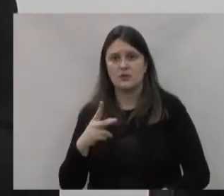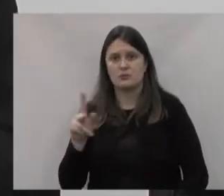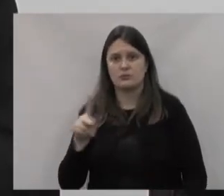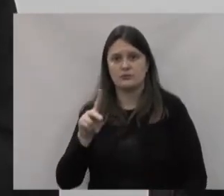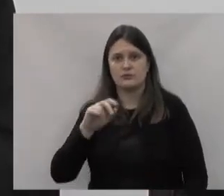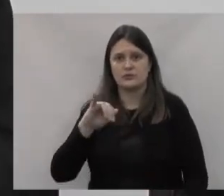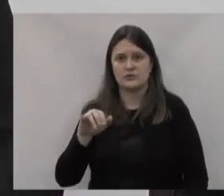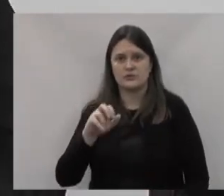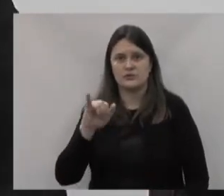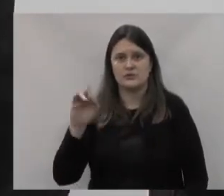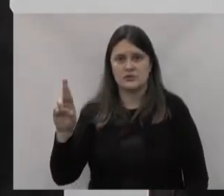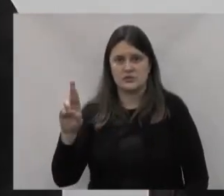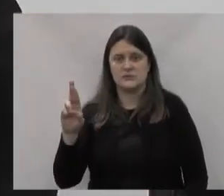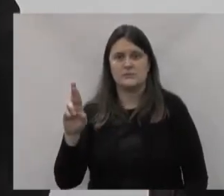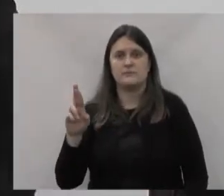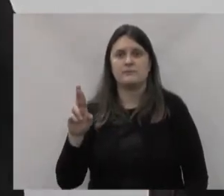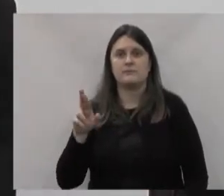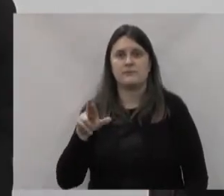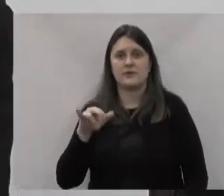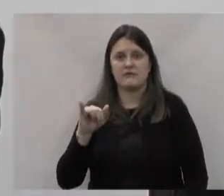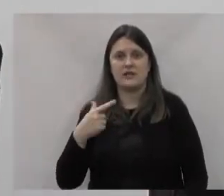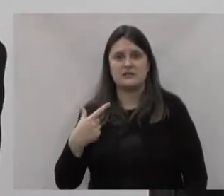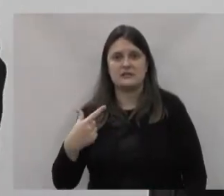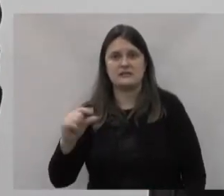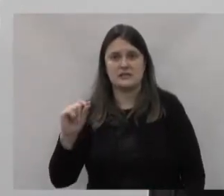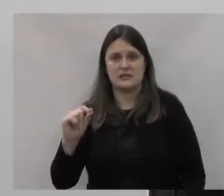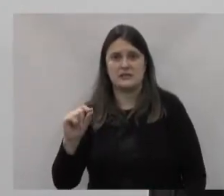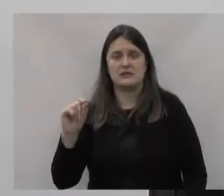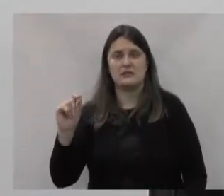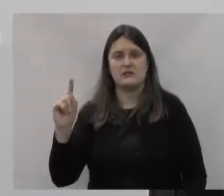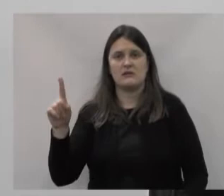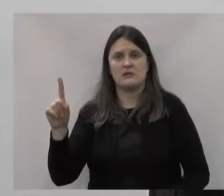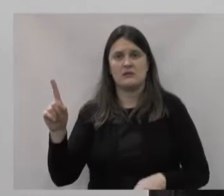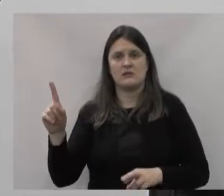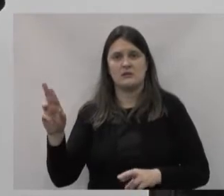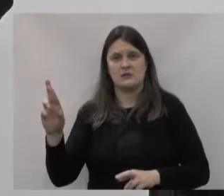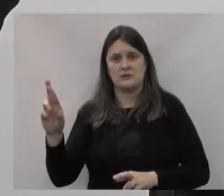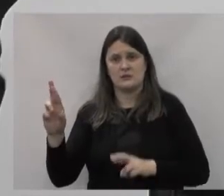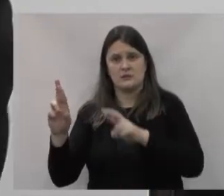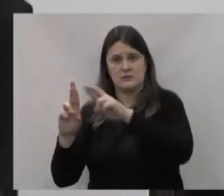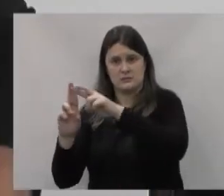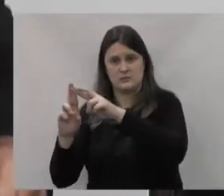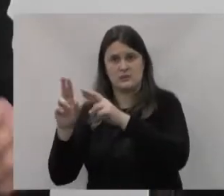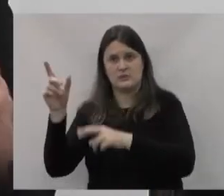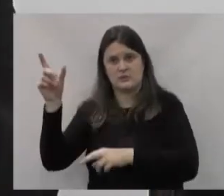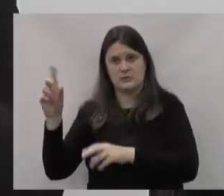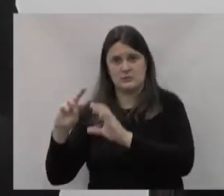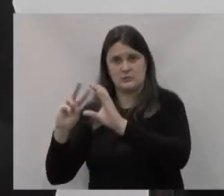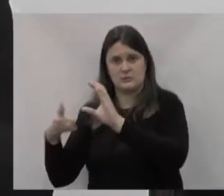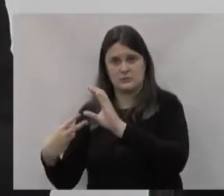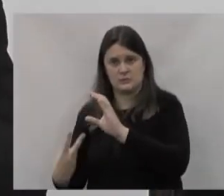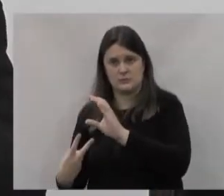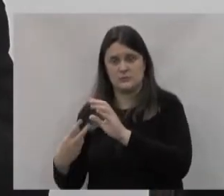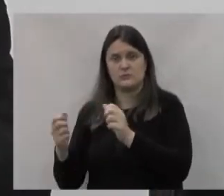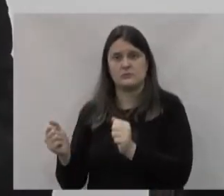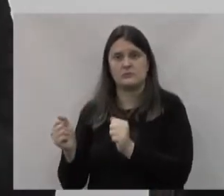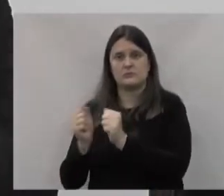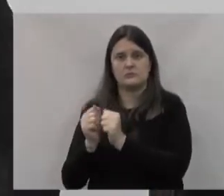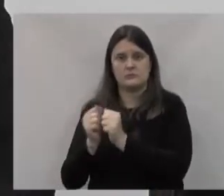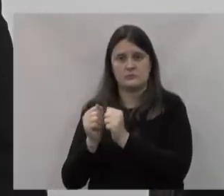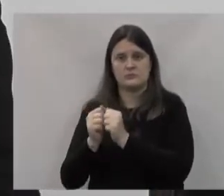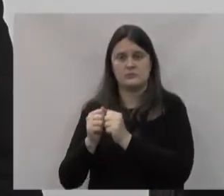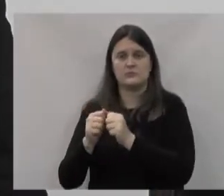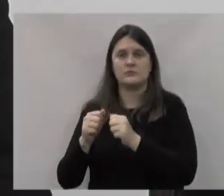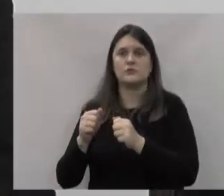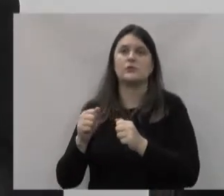Jair Brunhal, que dentro em breve vai se ausentar, representando a Câmara Municipal de União da Vitória, junto ao evento